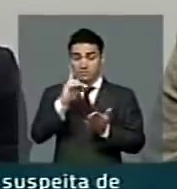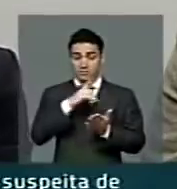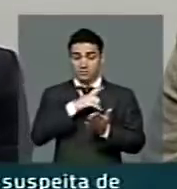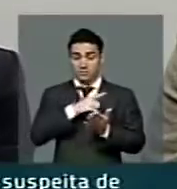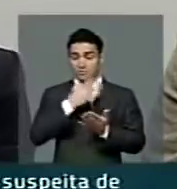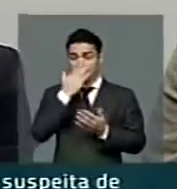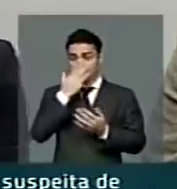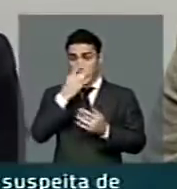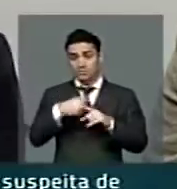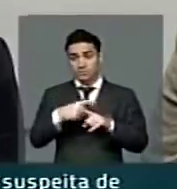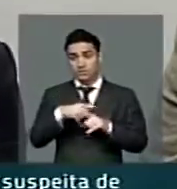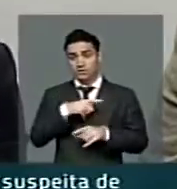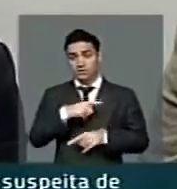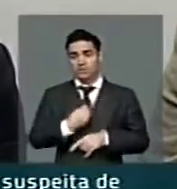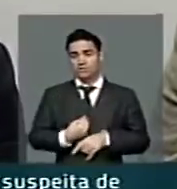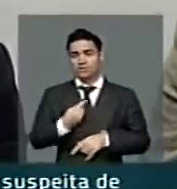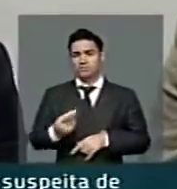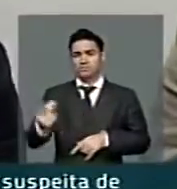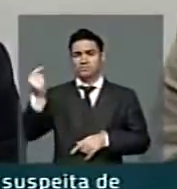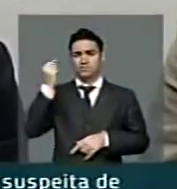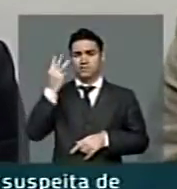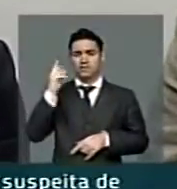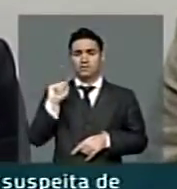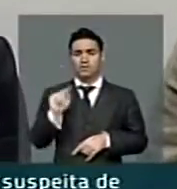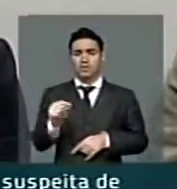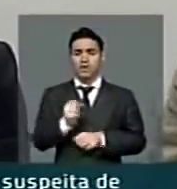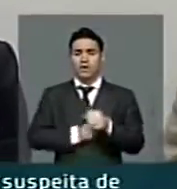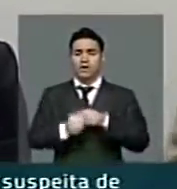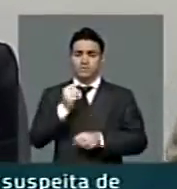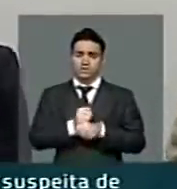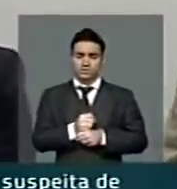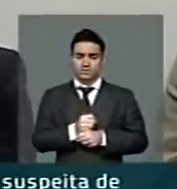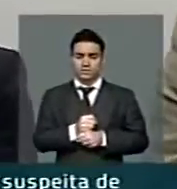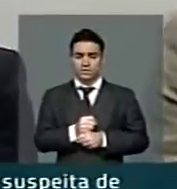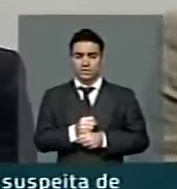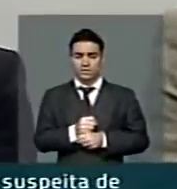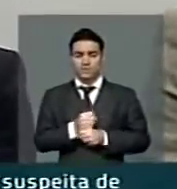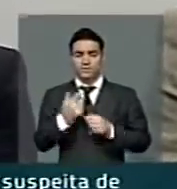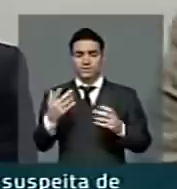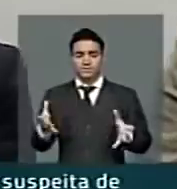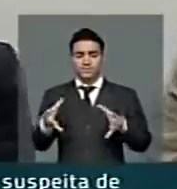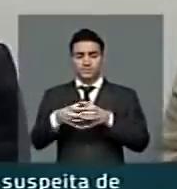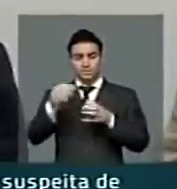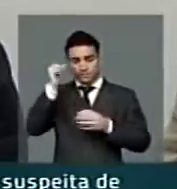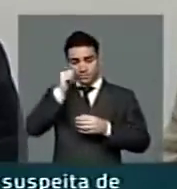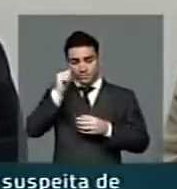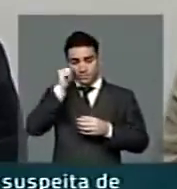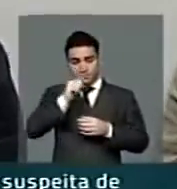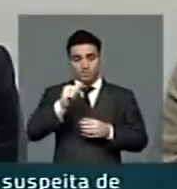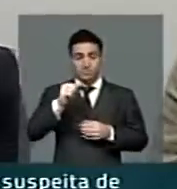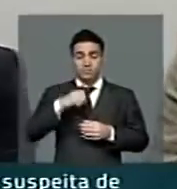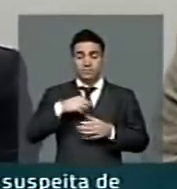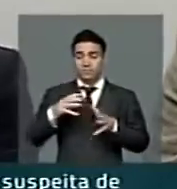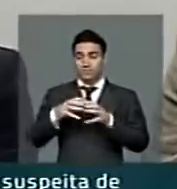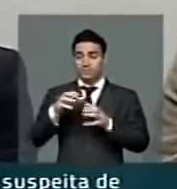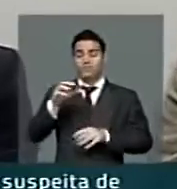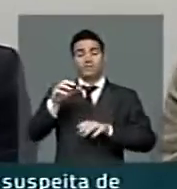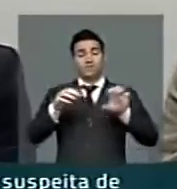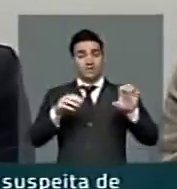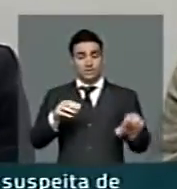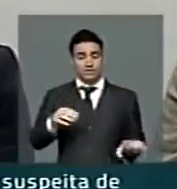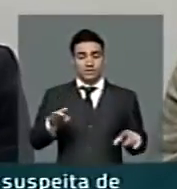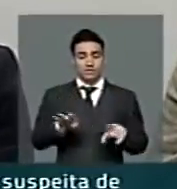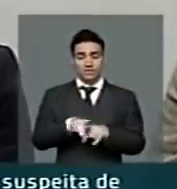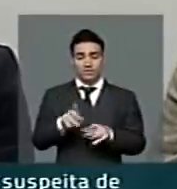prostituição existe desde pelo menos 3 mil anos. Portanto, também as feministas de esquerda, inclusive feministas do meu